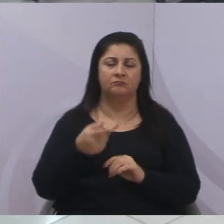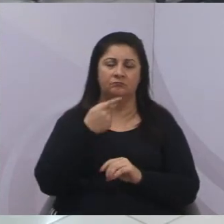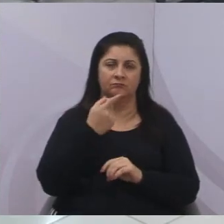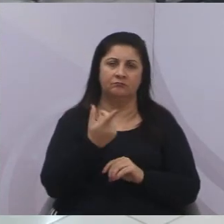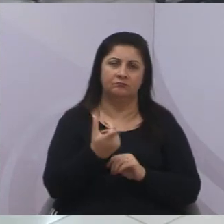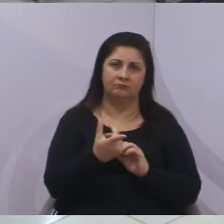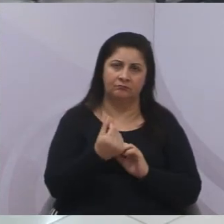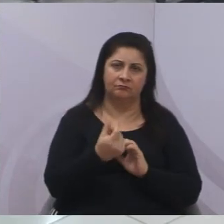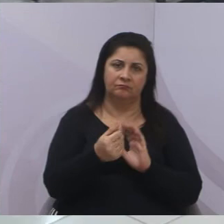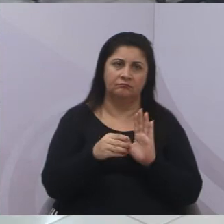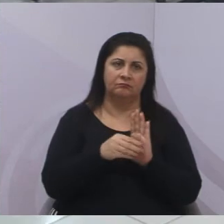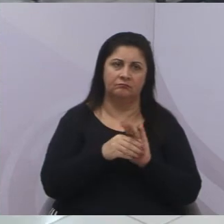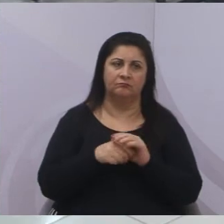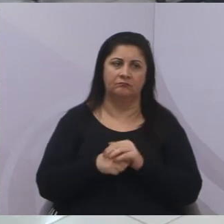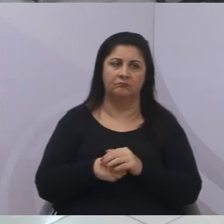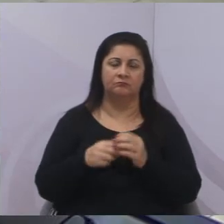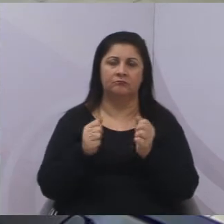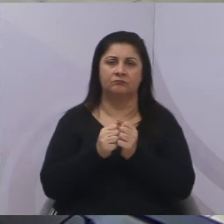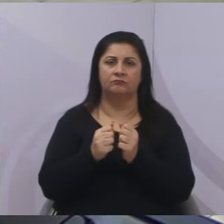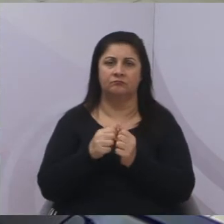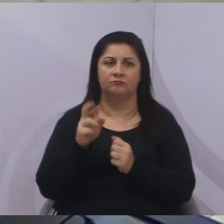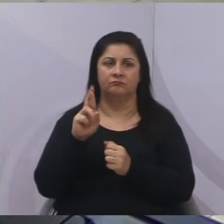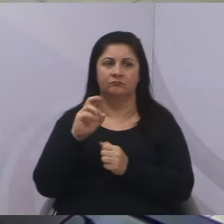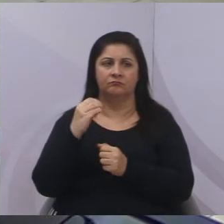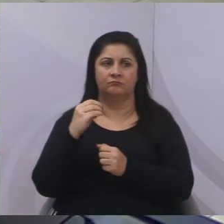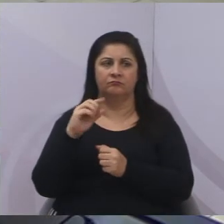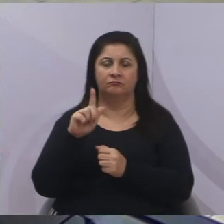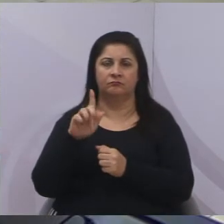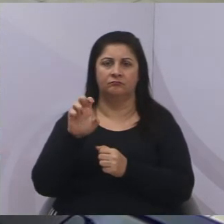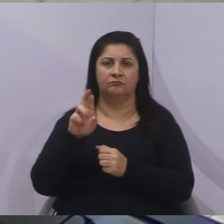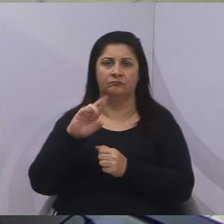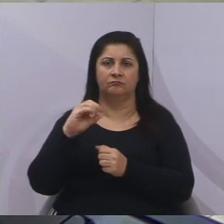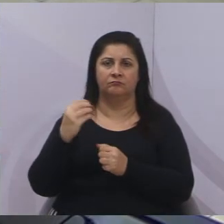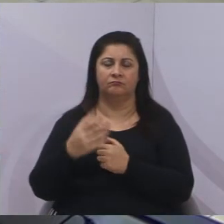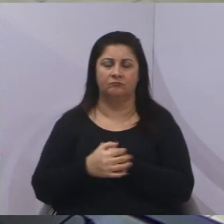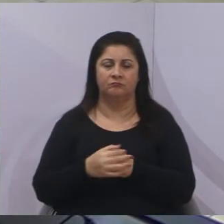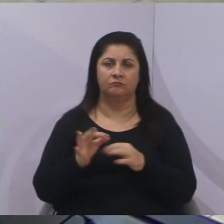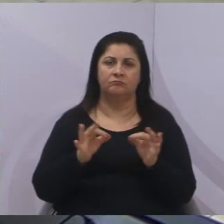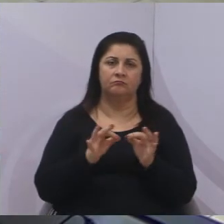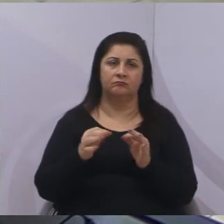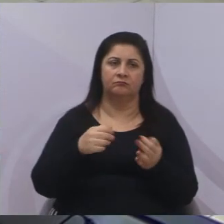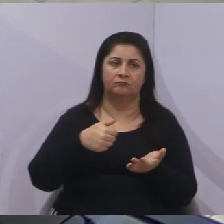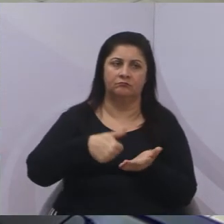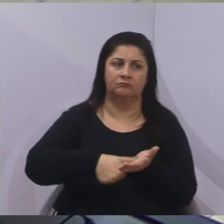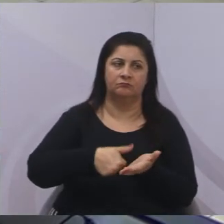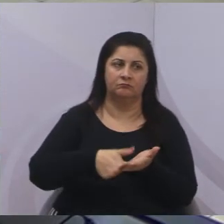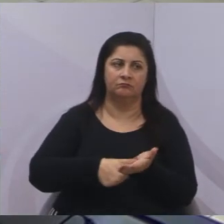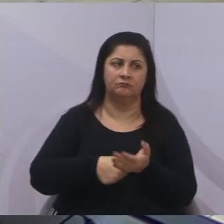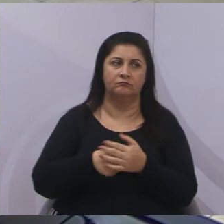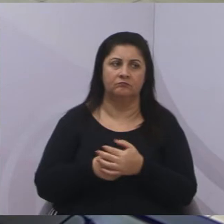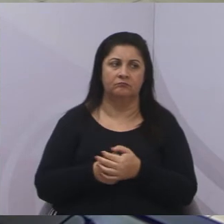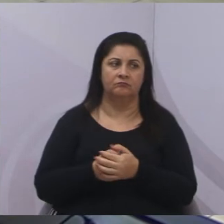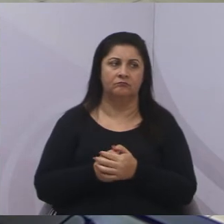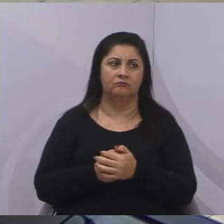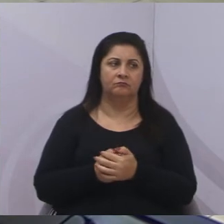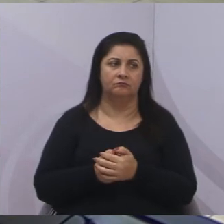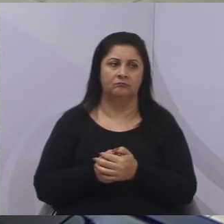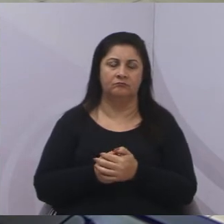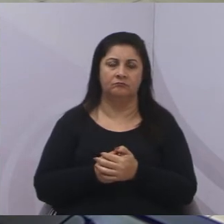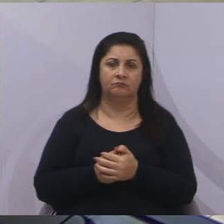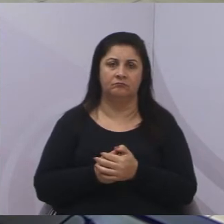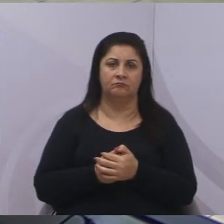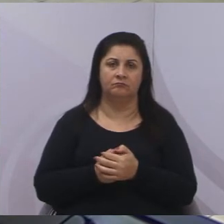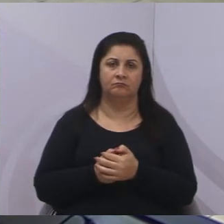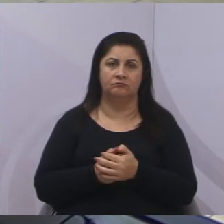Eu e o pastor Rogério Timóteo, que somos do Republicanos, fizemos um documento recentemente para o